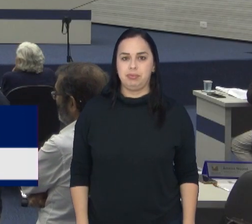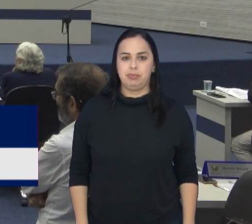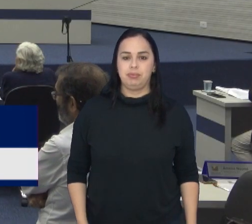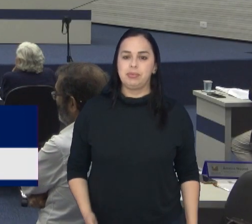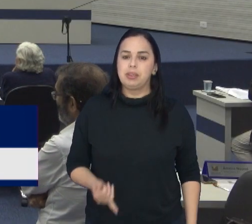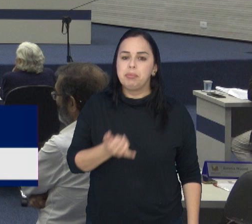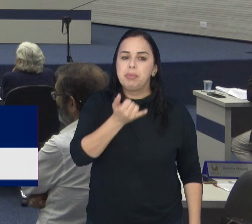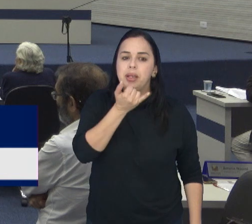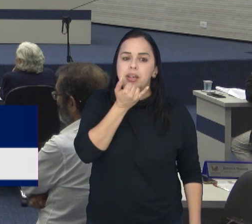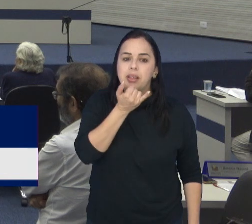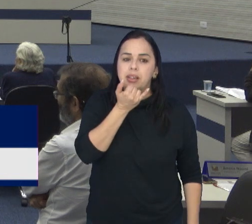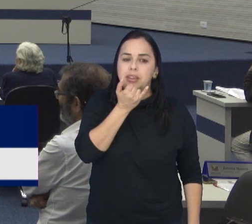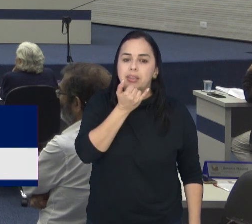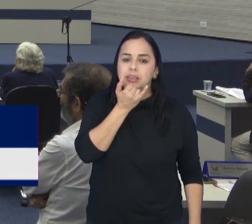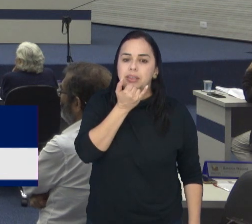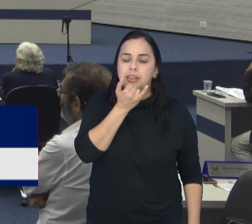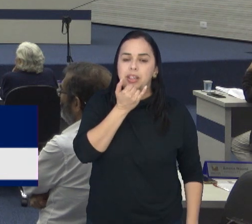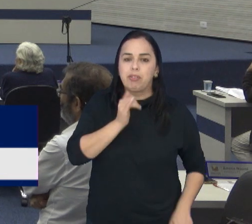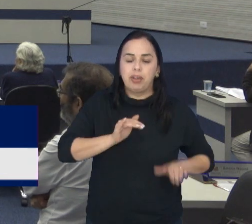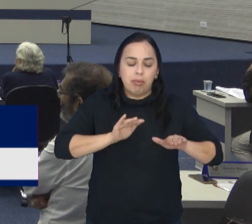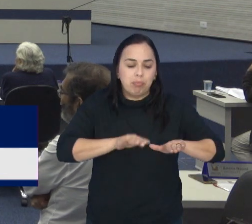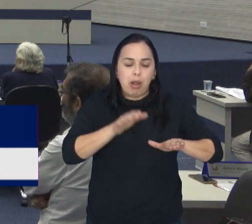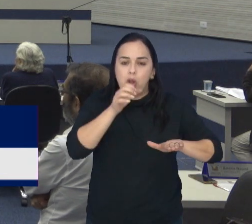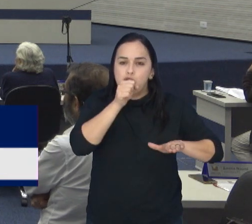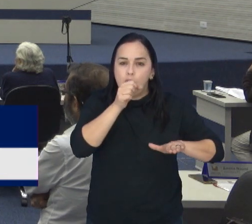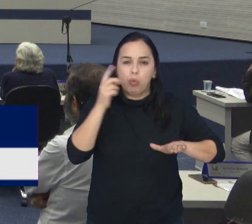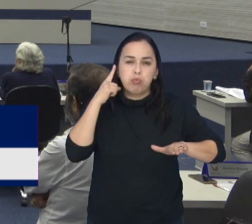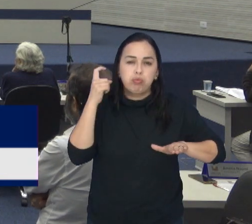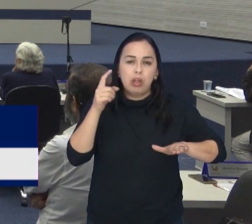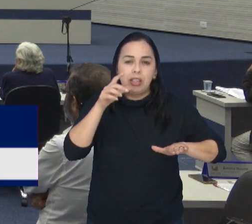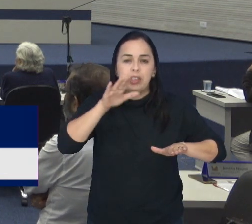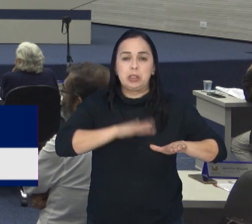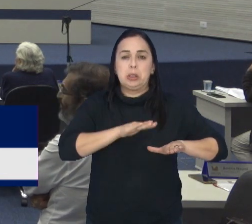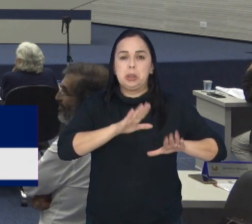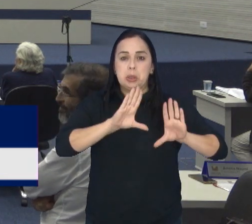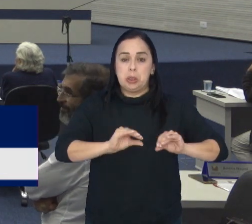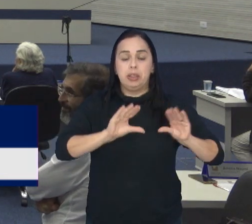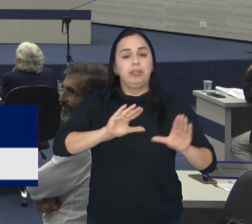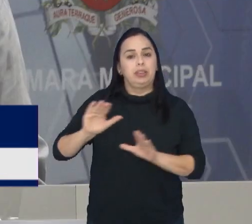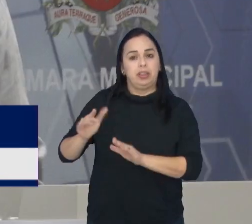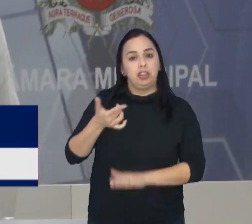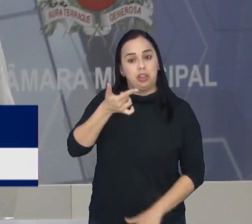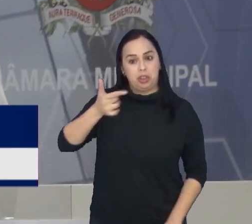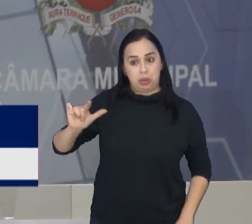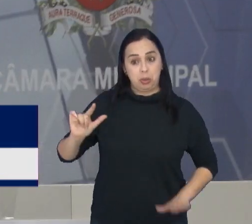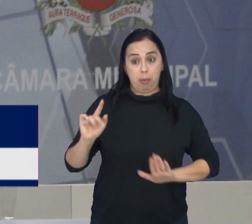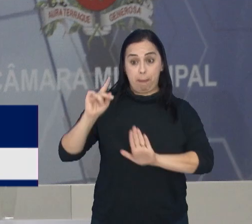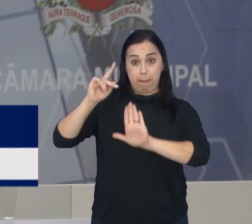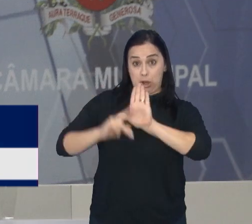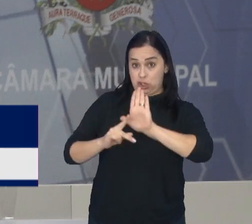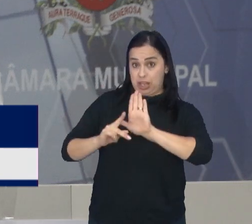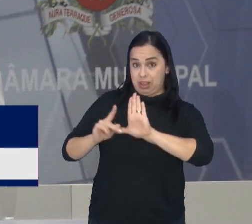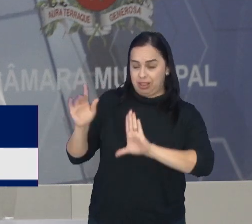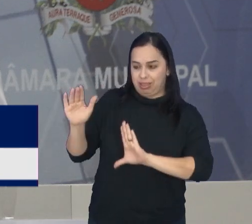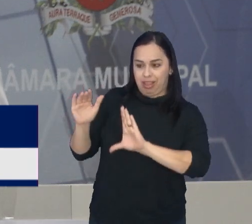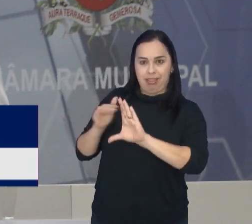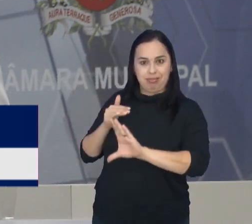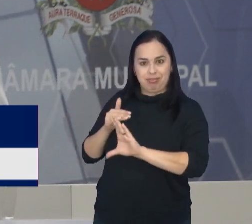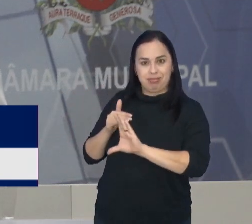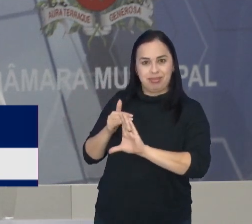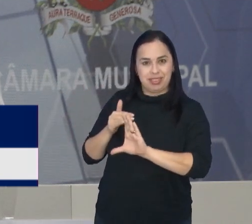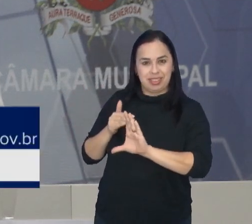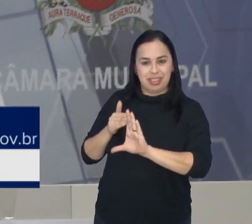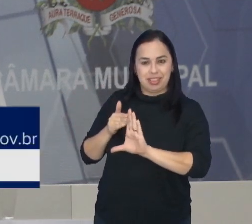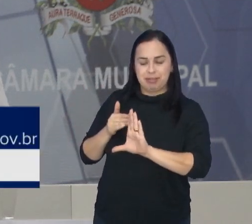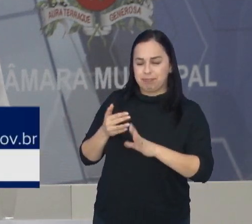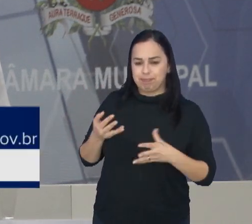Perdoa, vereador, eu me desliguei. Imagina, obrigado, presidente. Bom, mais uma vez chega um projeto nas nossas mãos,